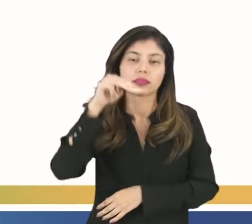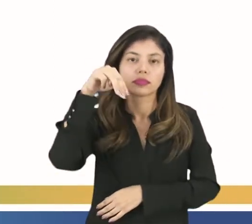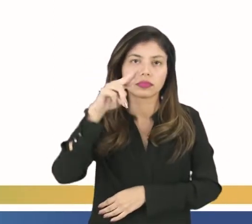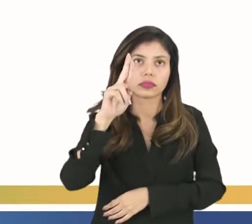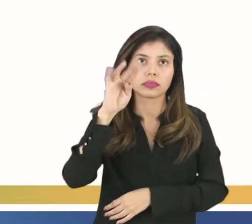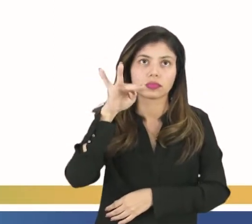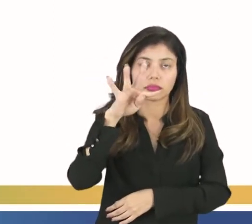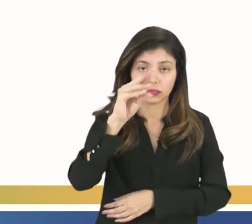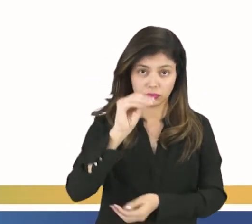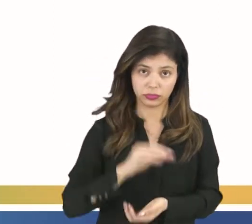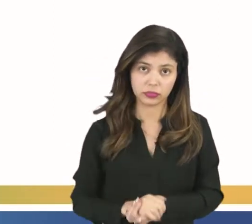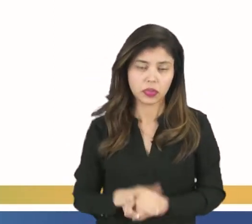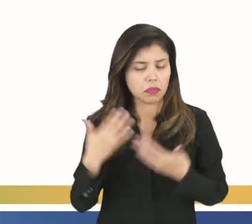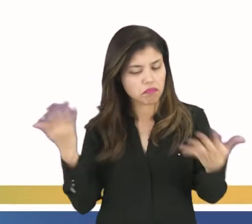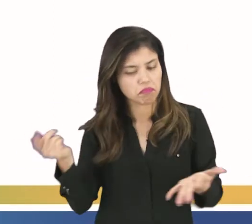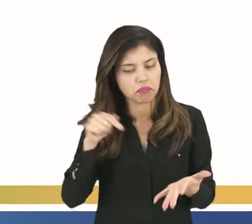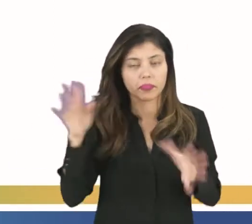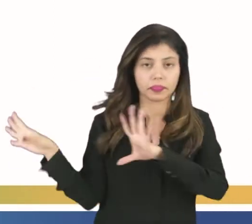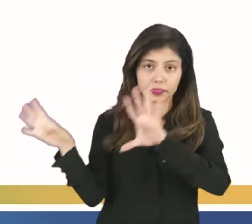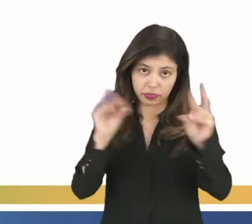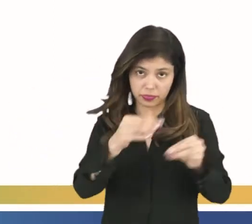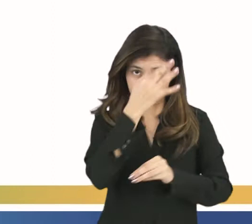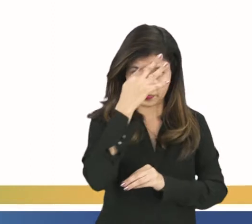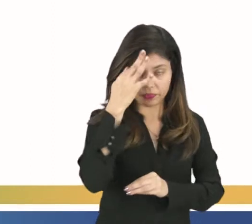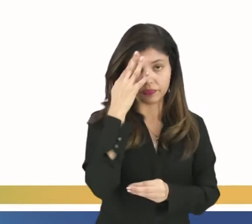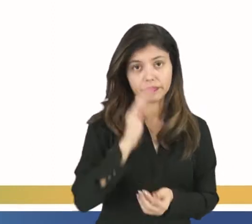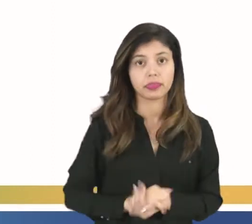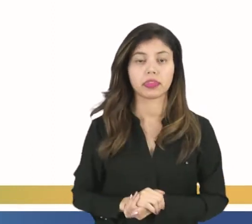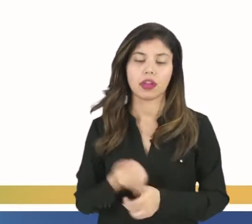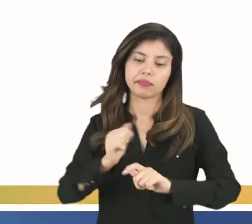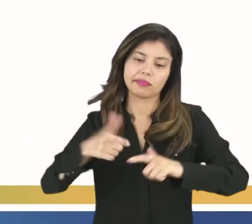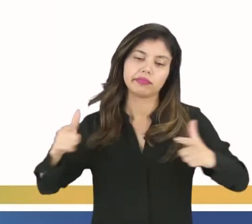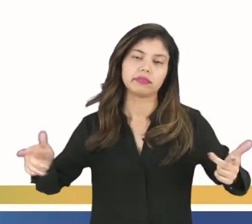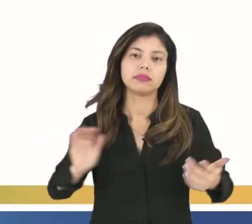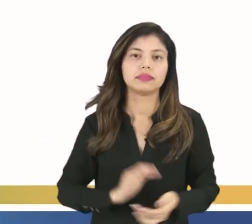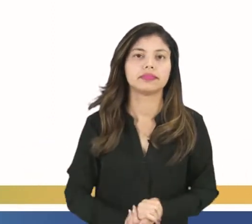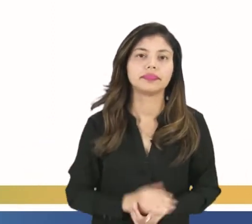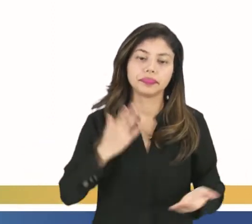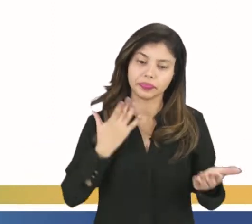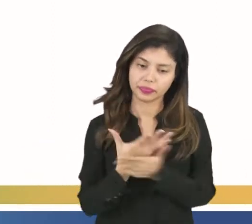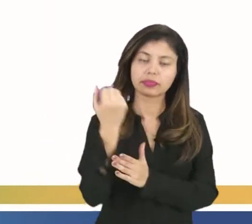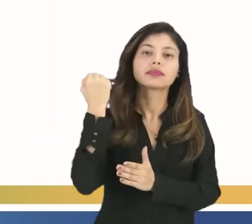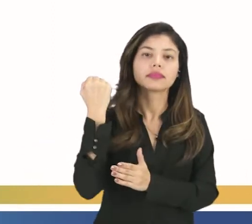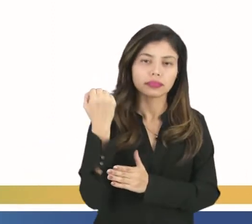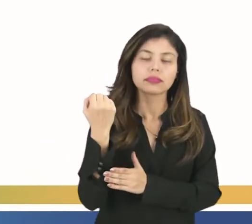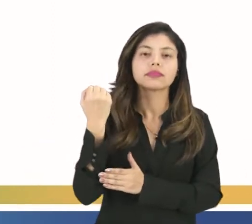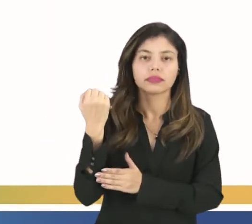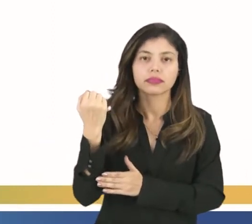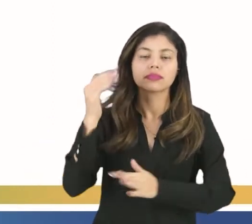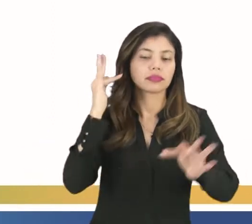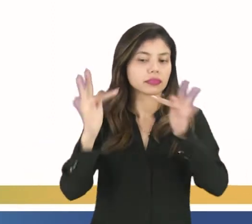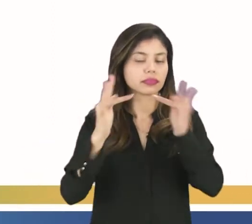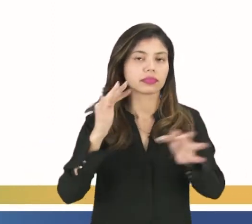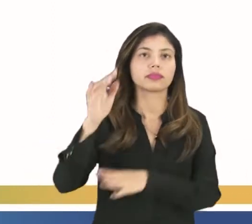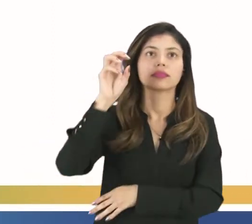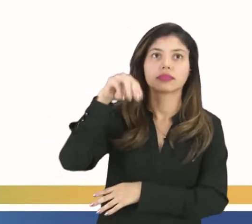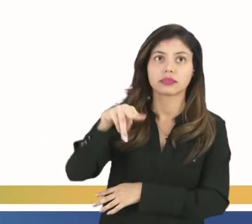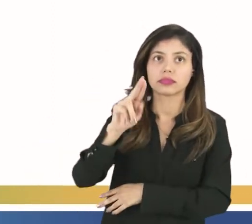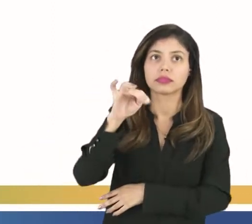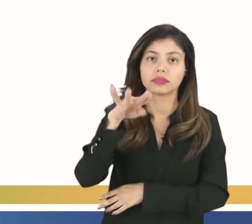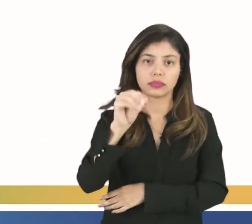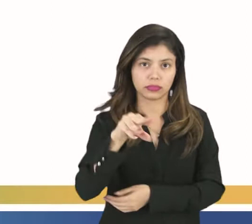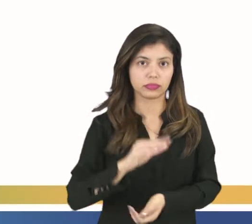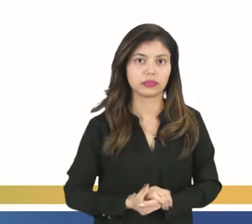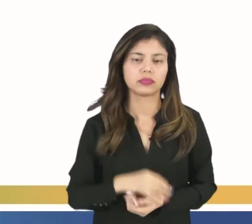certa forma, Kant quis trazer para a filosofia as grandes descobertas de Isaac Newton na física. E a gente vai perceber